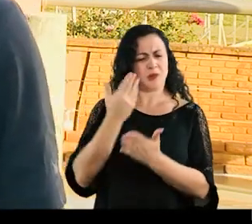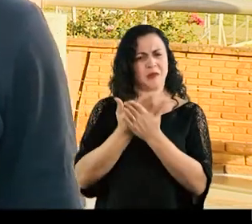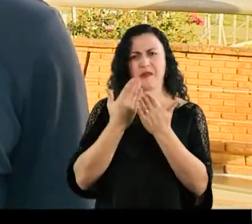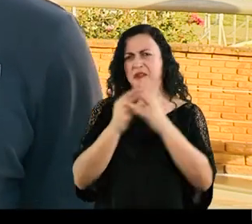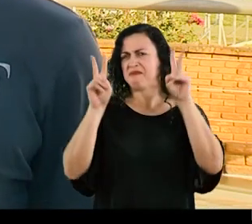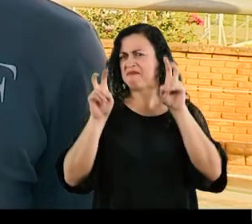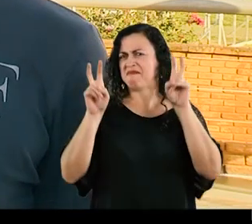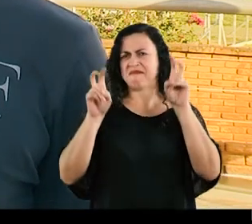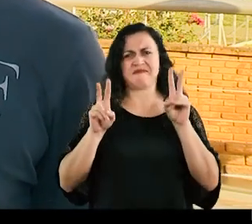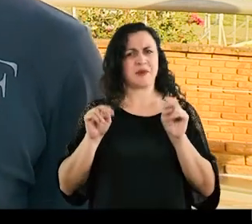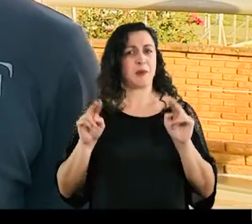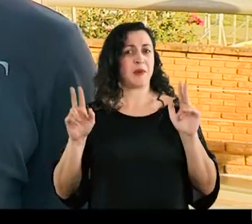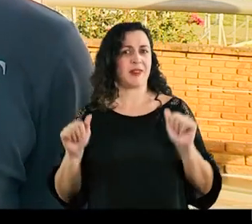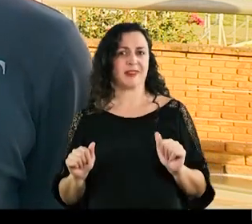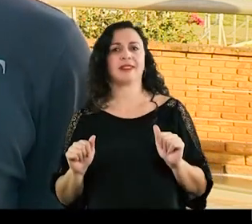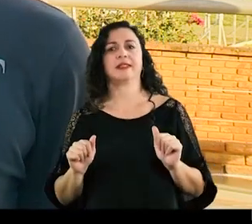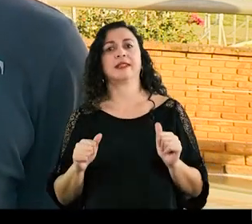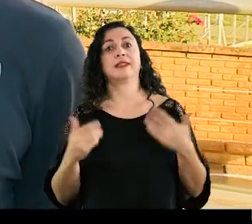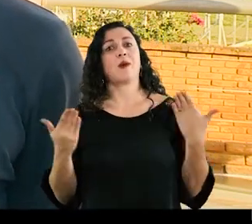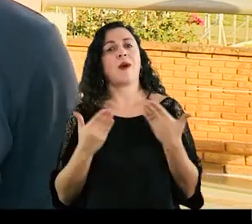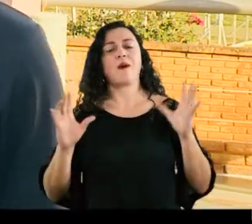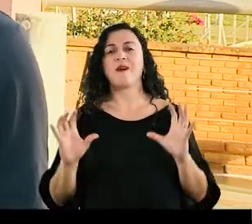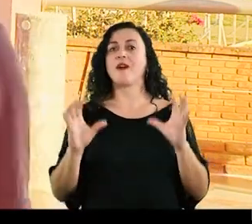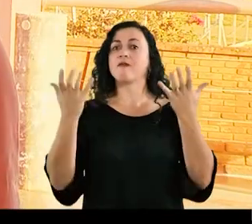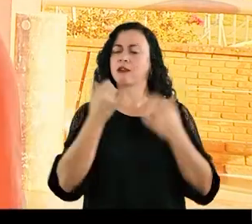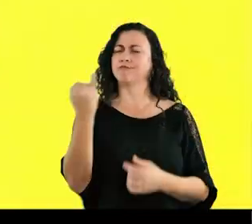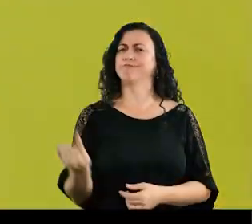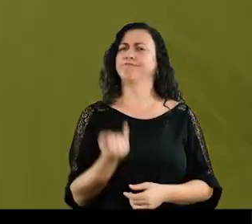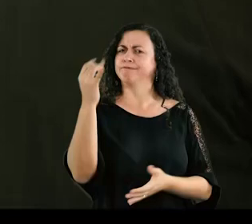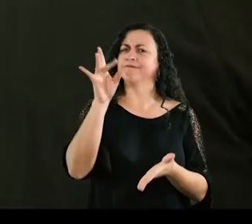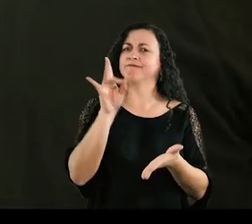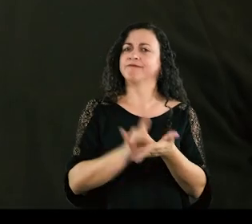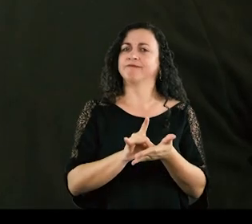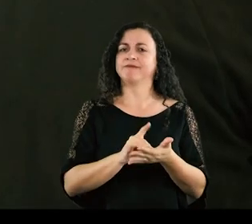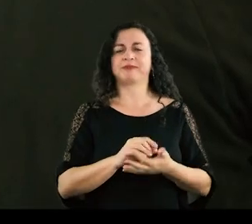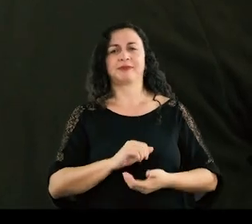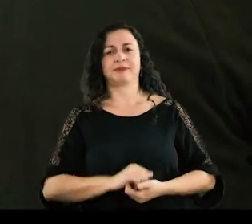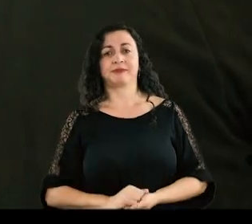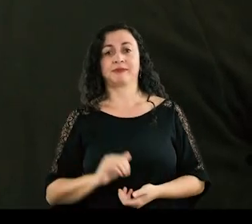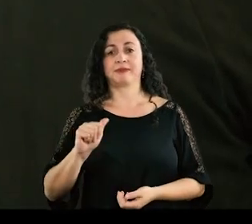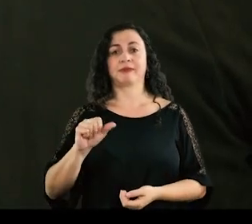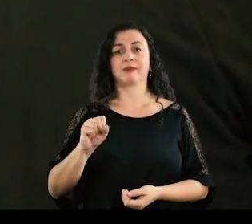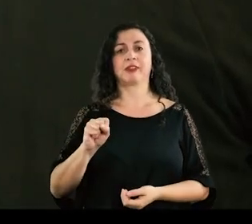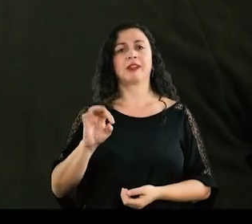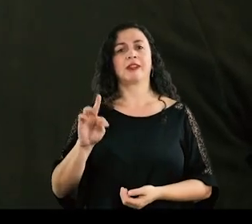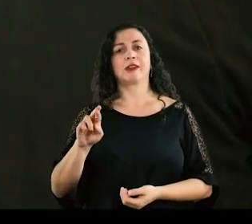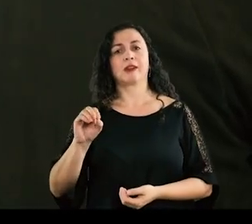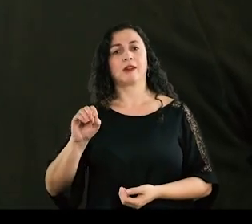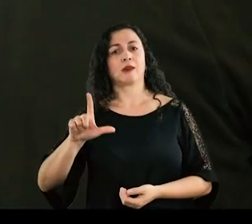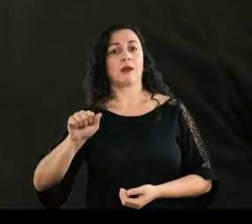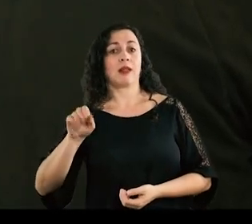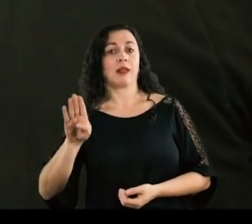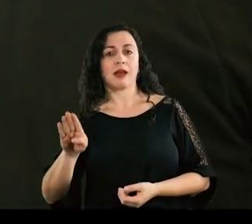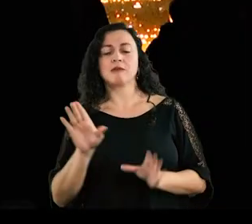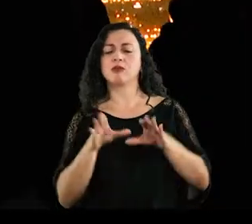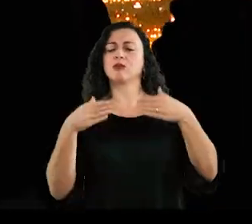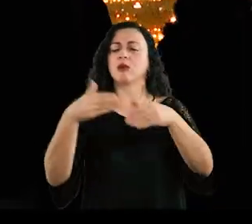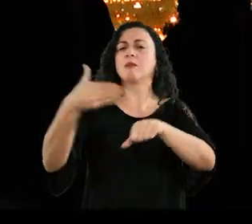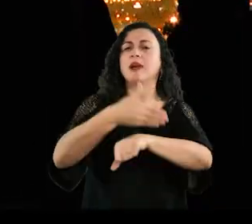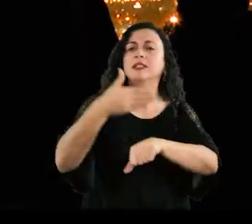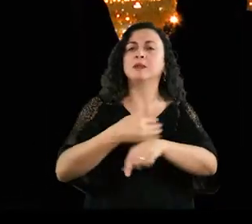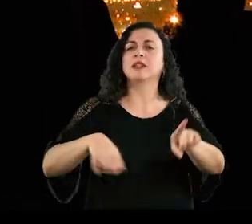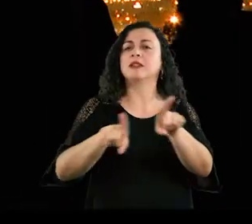nada relacionado. Então acho que esses eventos são bem importantes. No Astrolab, a comunidade participa também